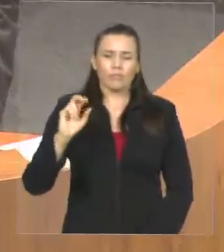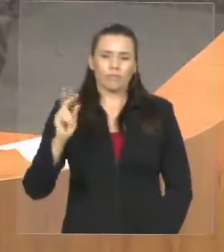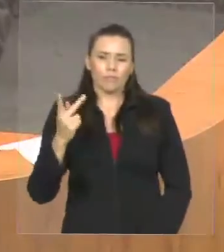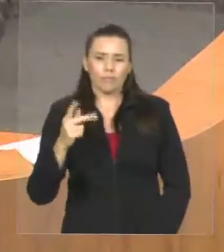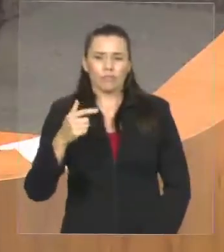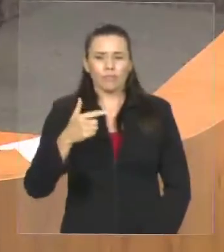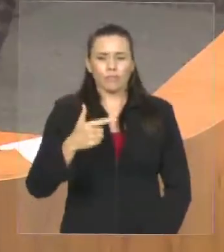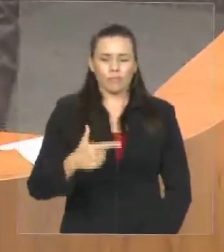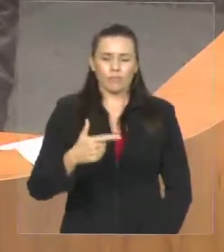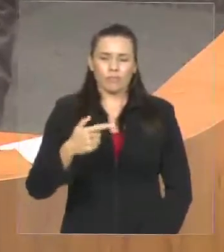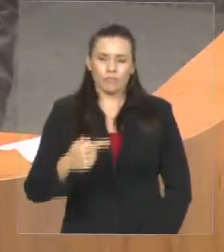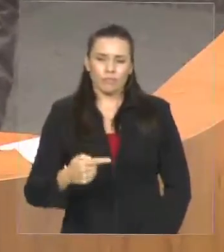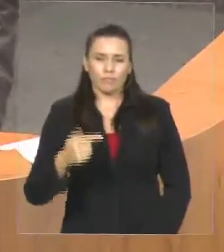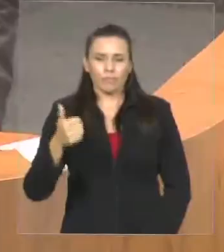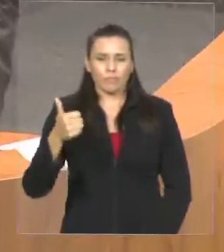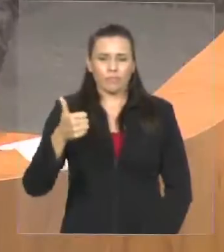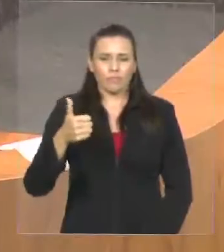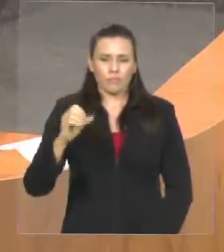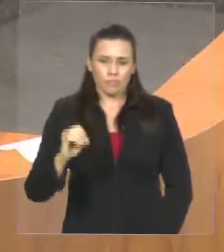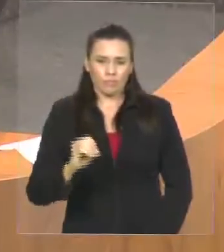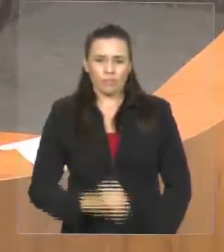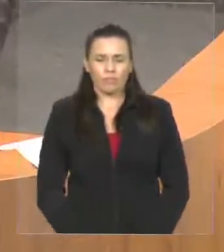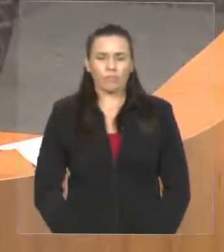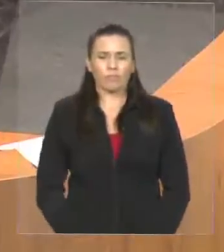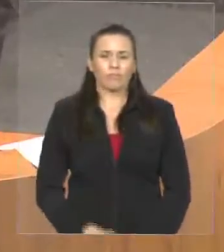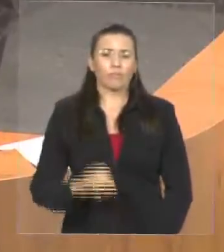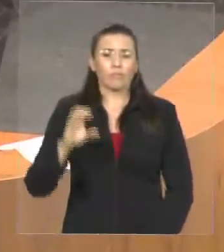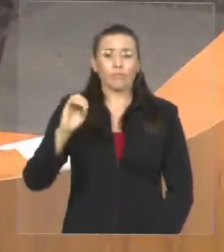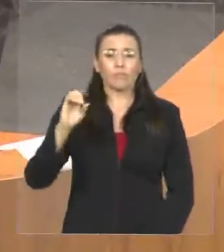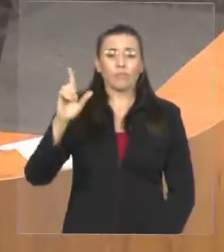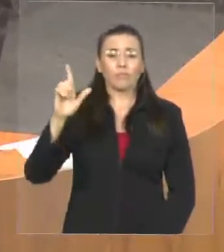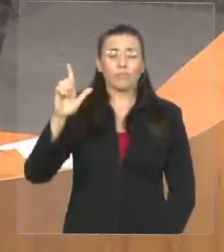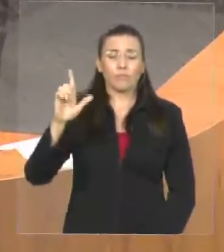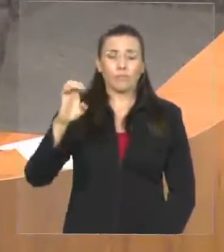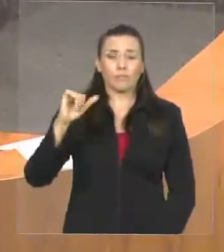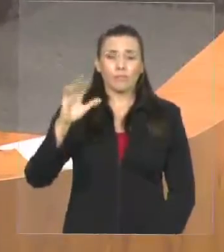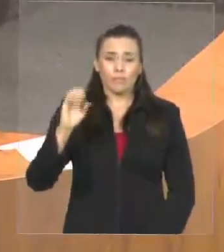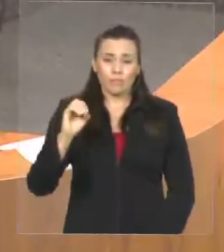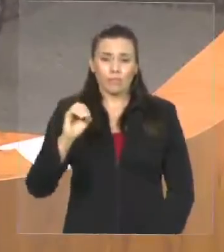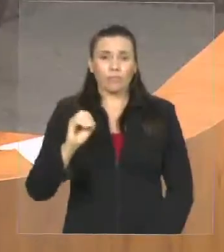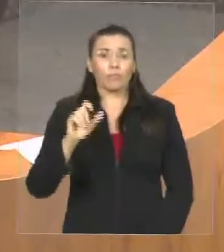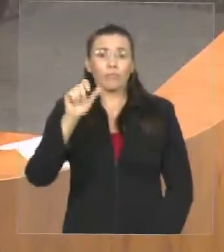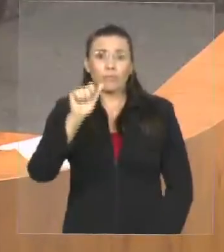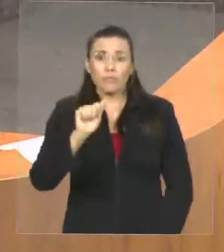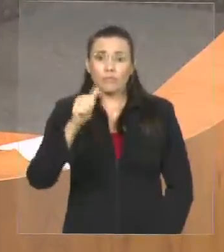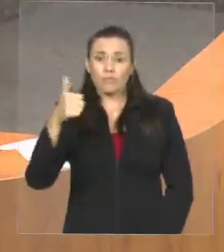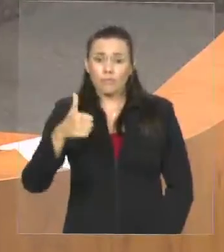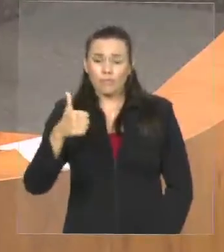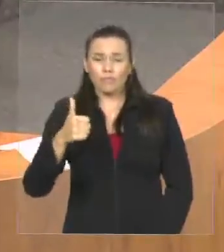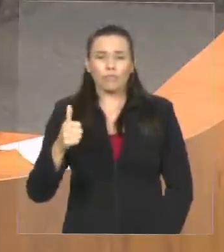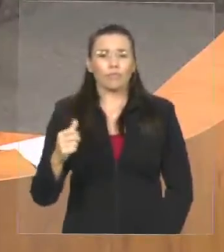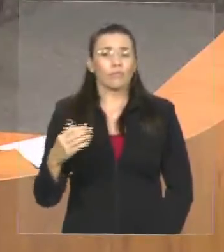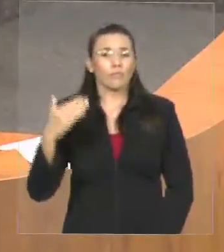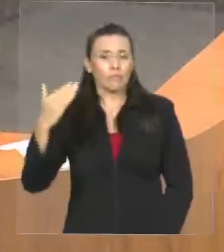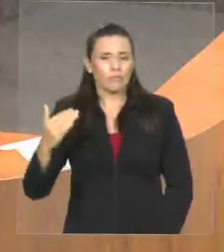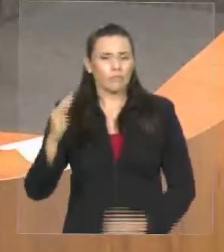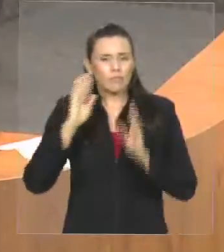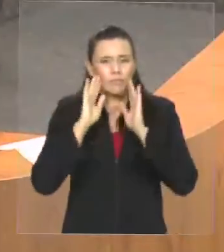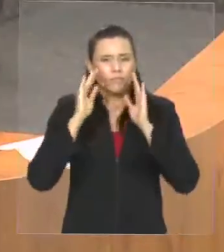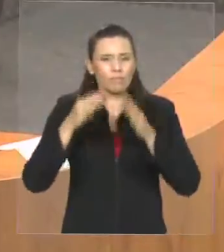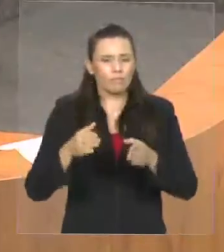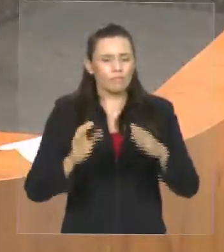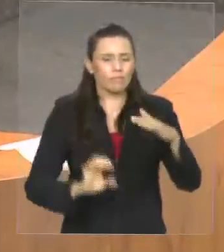2710-19.22, óleo combustível A1. E aí eu peço a atenção de Vossa Excelência. Quando destinadas às